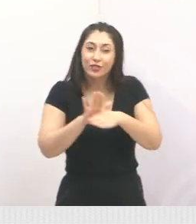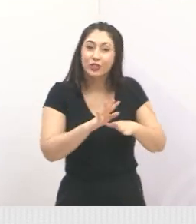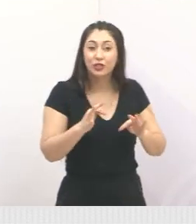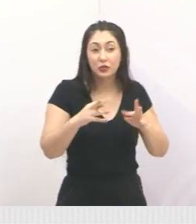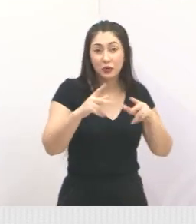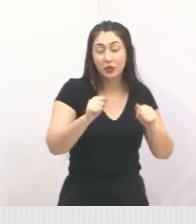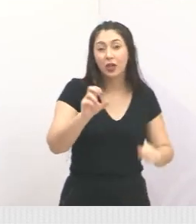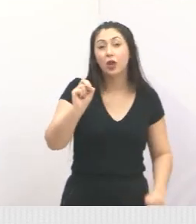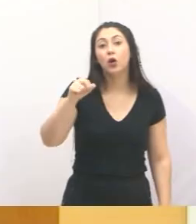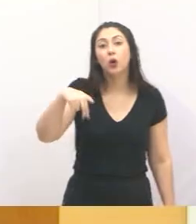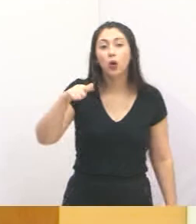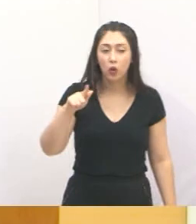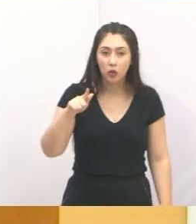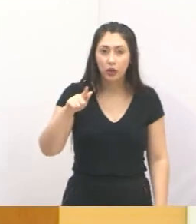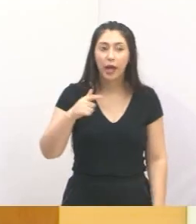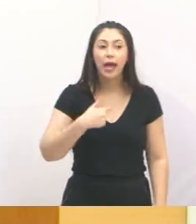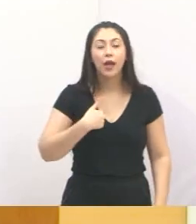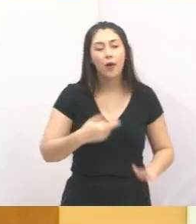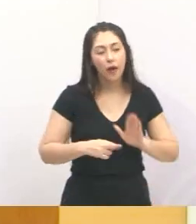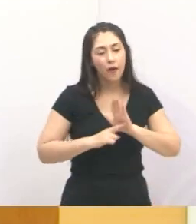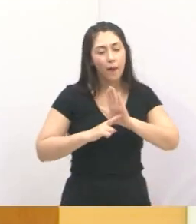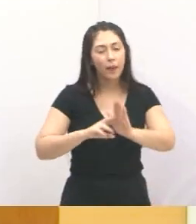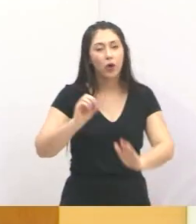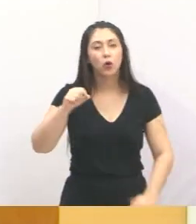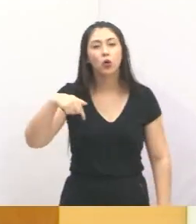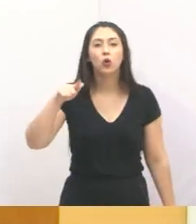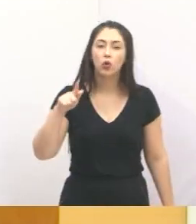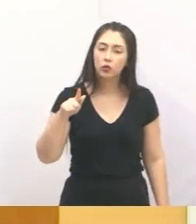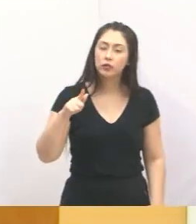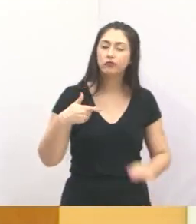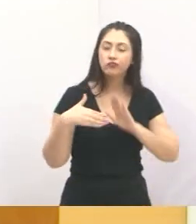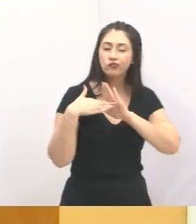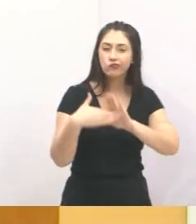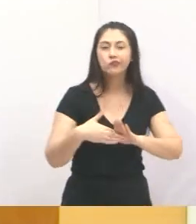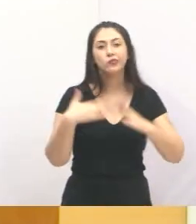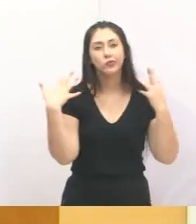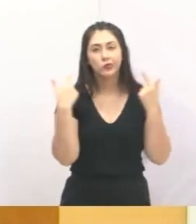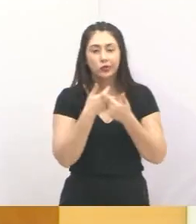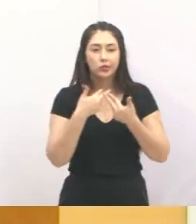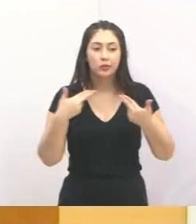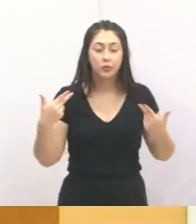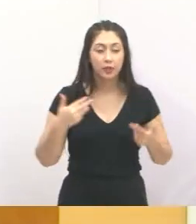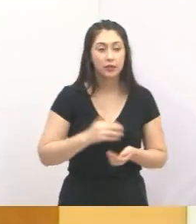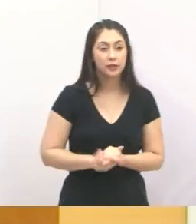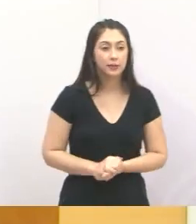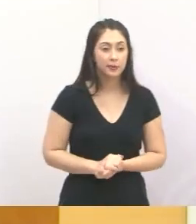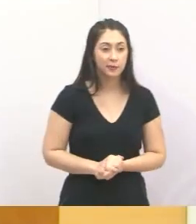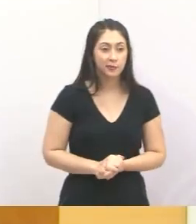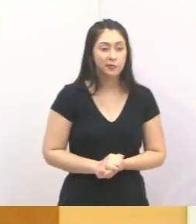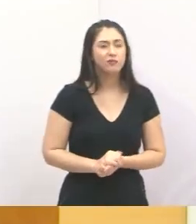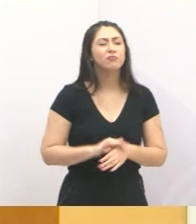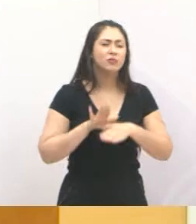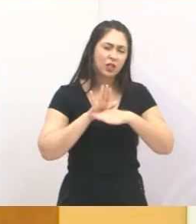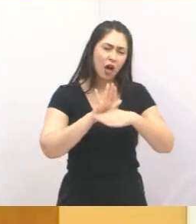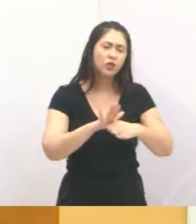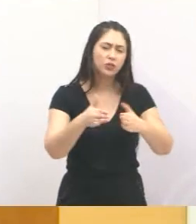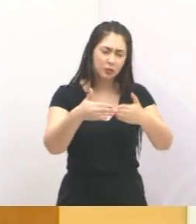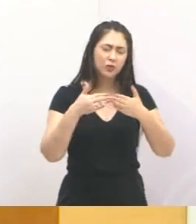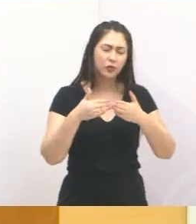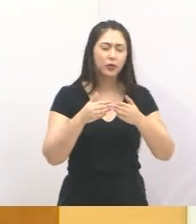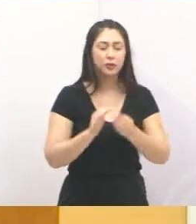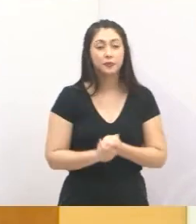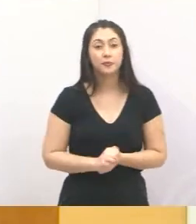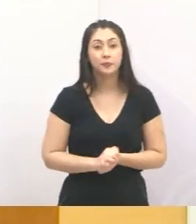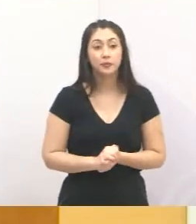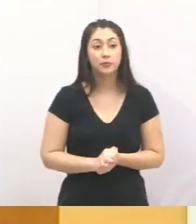ONGs de Jacareí. Eu falo aqui por todas as ONGs que prestam assistência aos animais, tá? E ajudem, colaborem e,